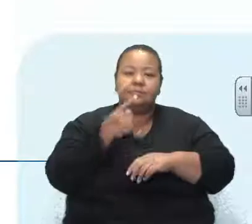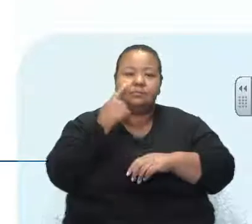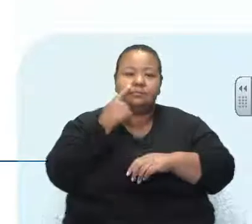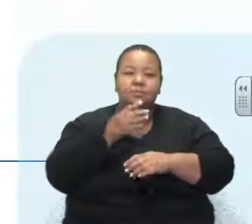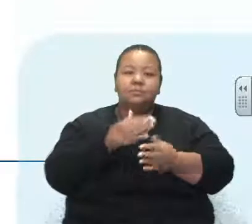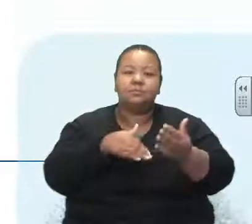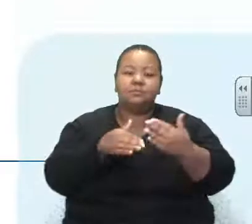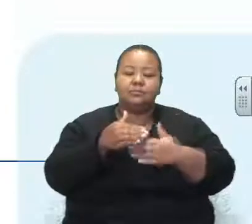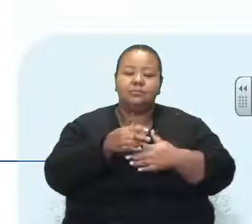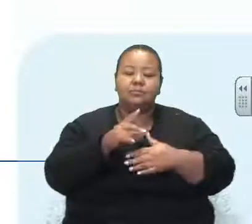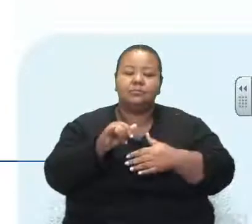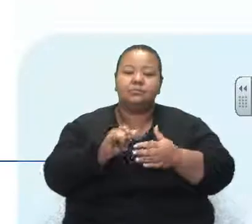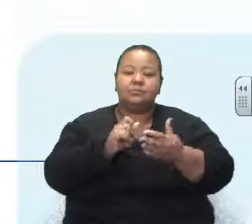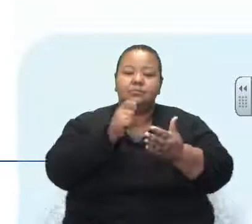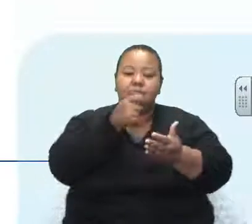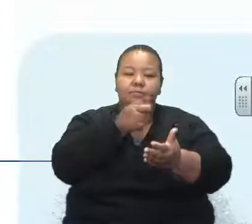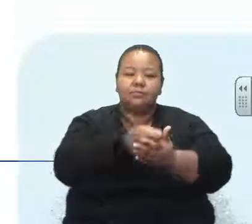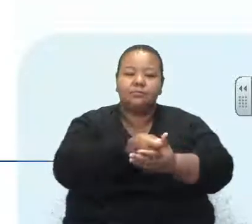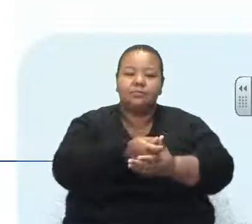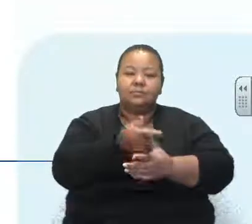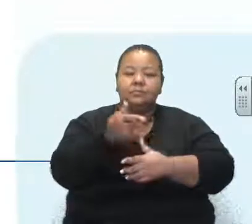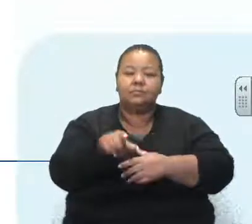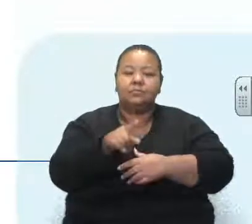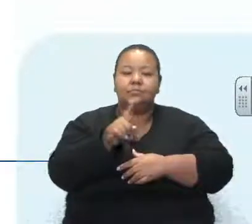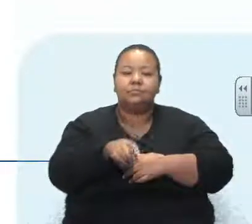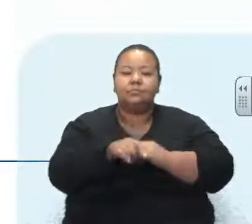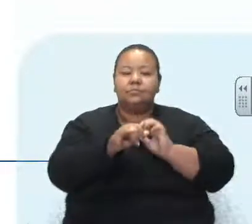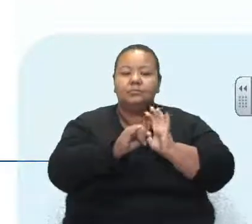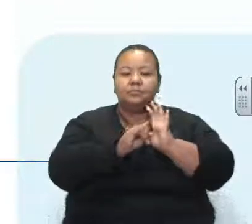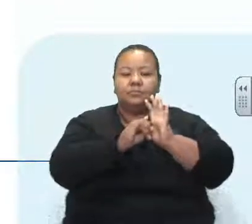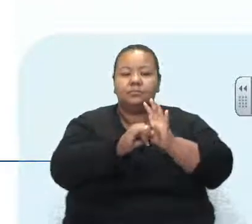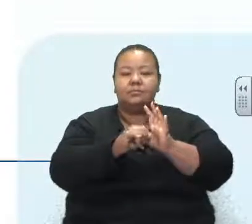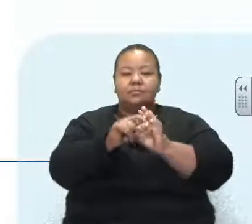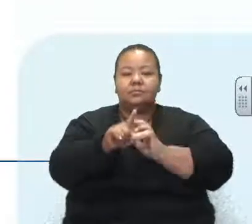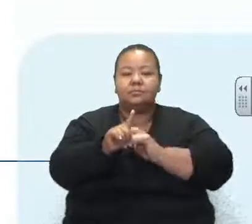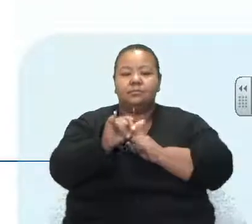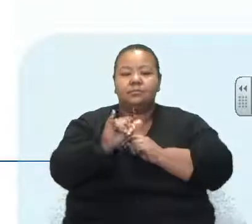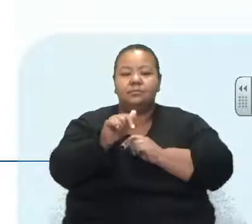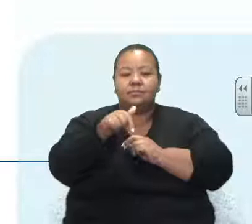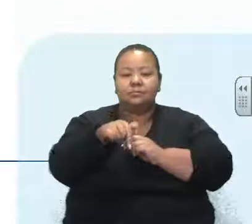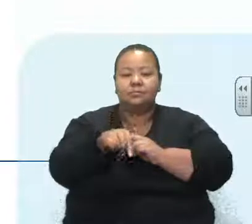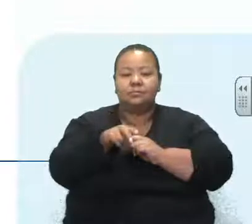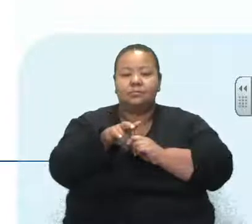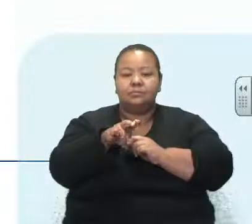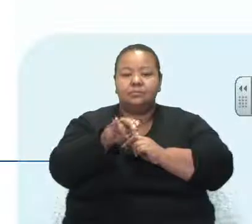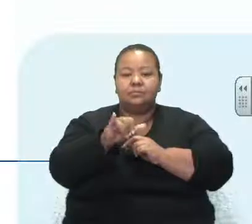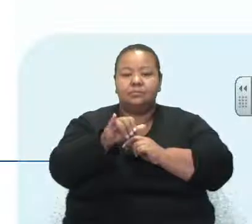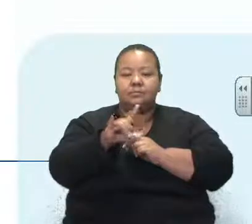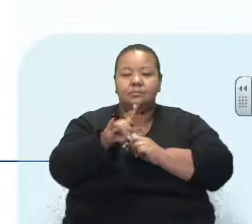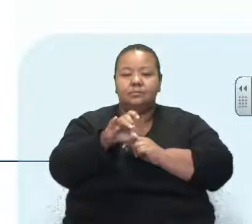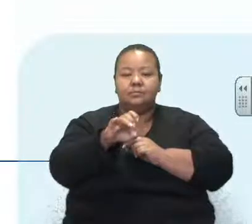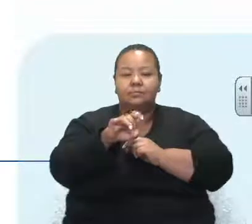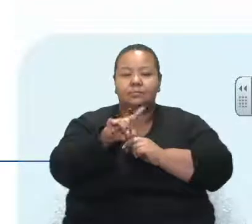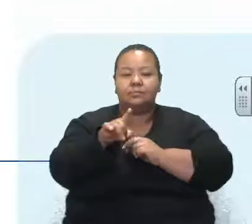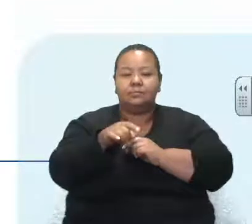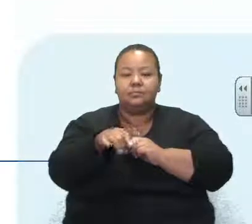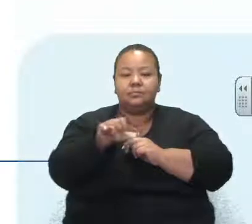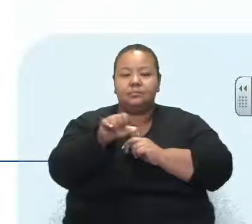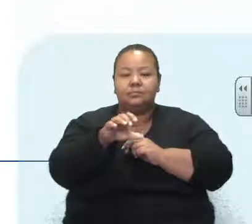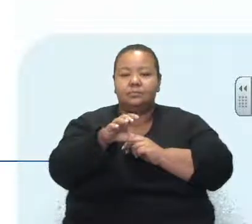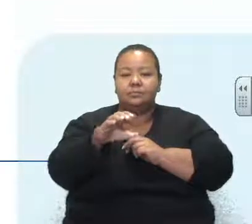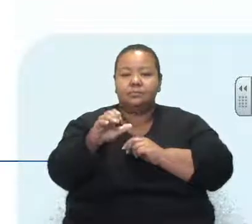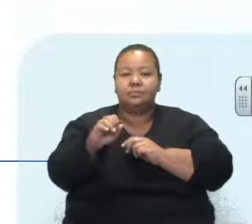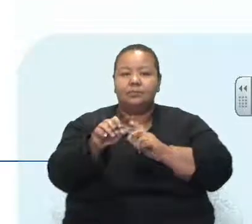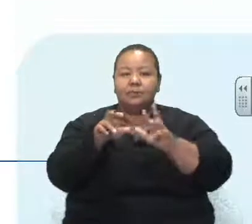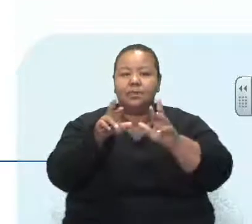que pagar. Meu índice de liquidez seca, ele é basicamente meu índice de liquidez corrente, só que aqui nesse